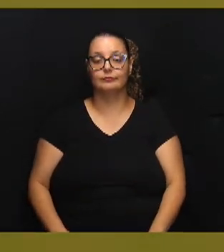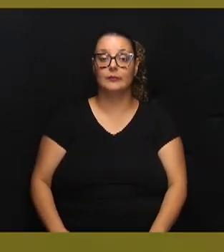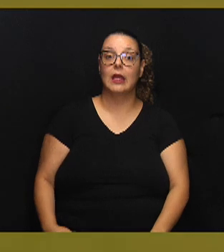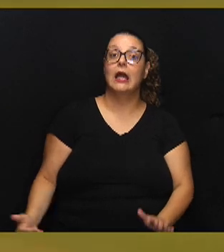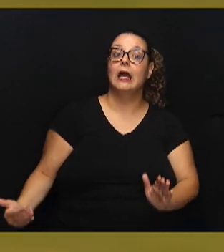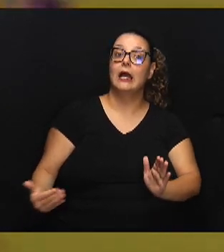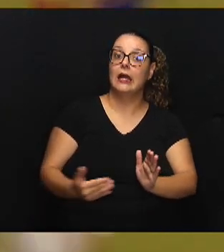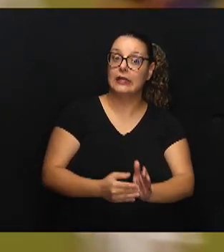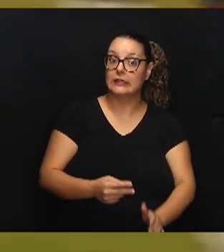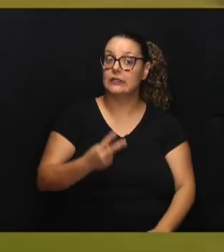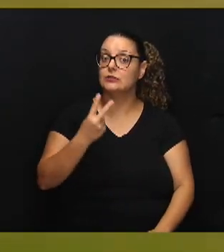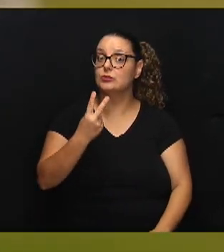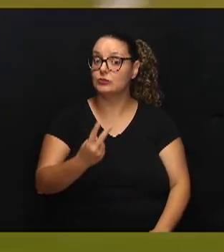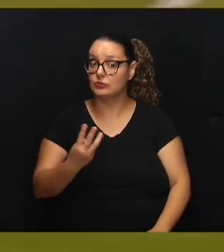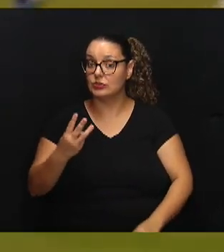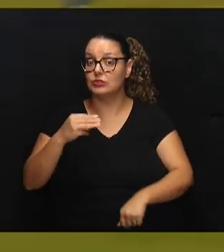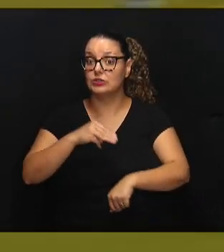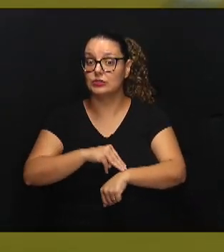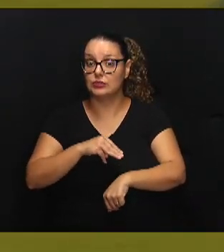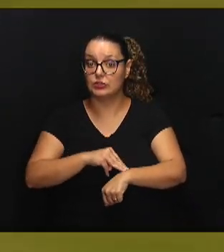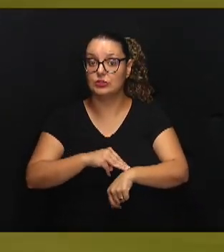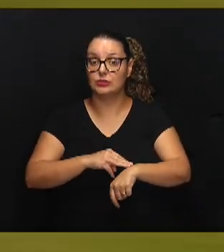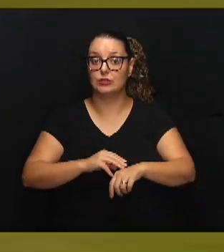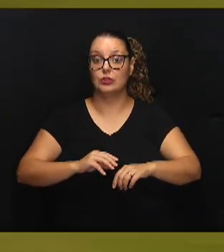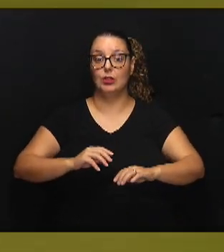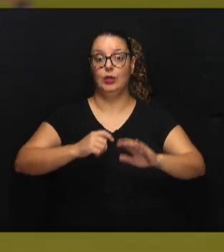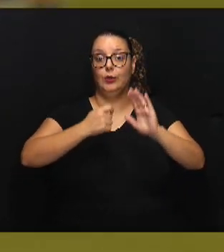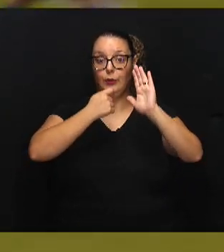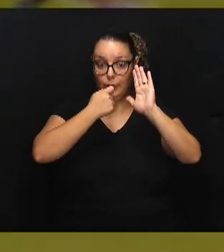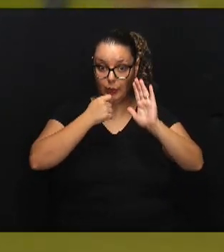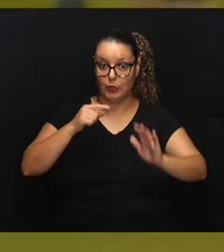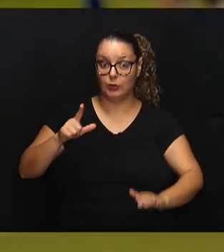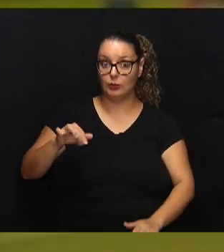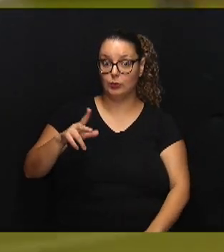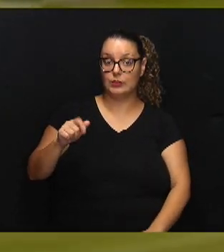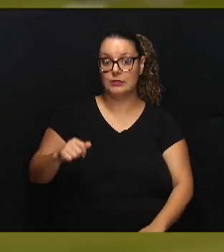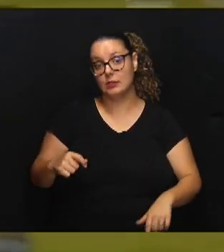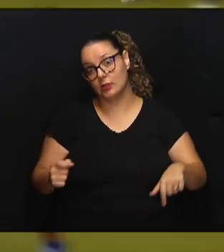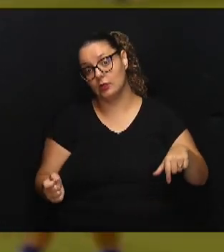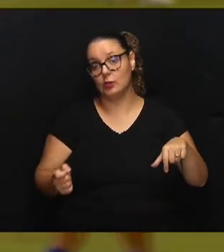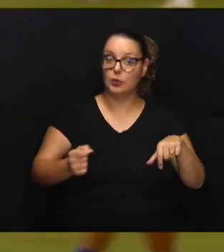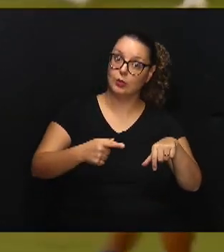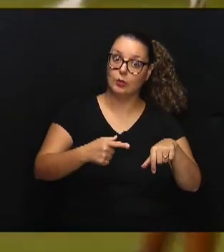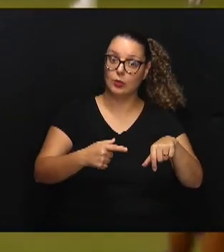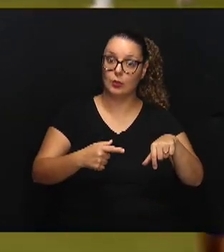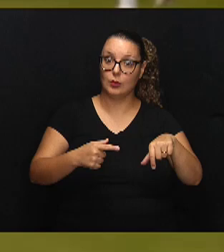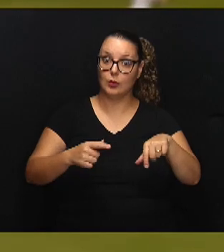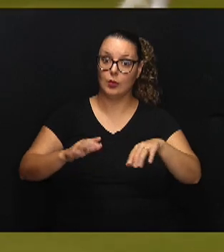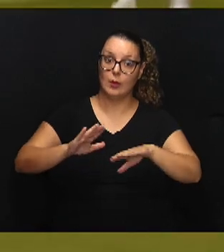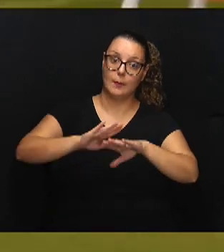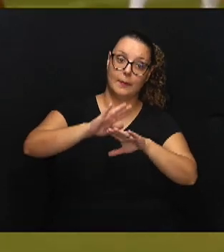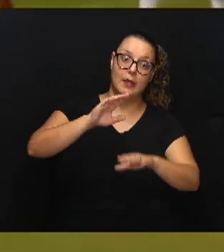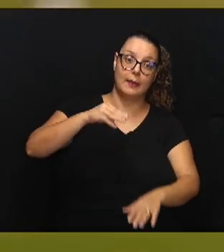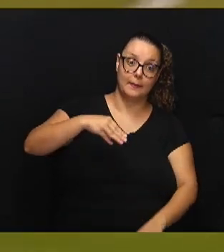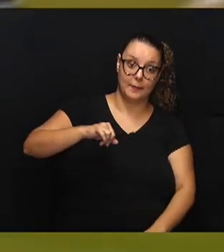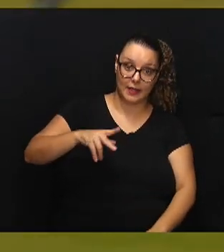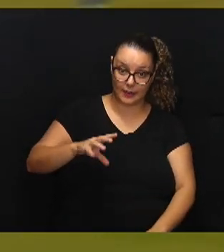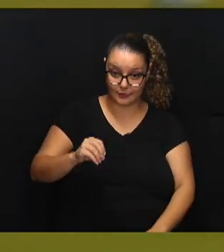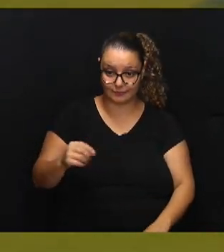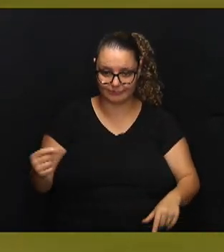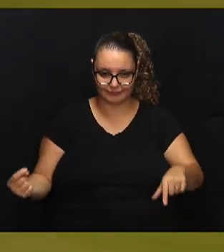que aos 23 minutos, em cobrança de falta, Luiz Otávio cabeceou, bateu em Maicon e